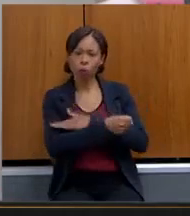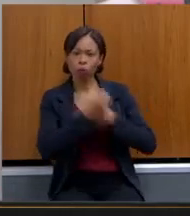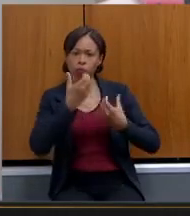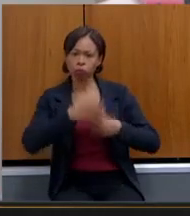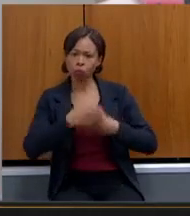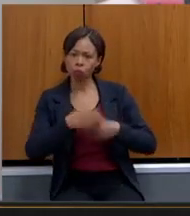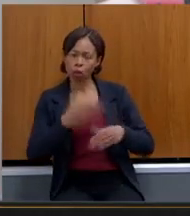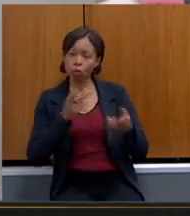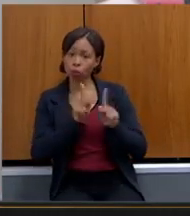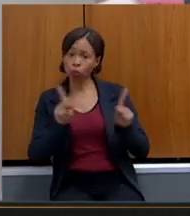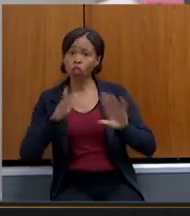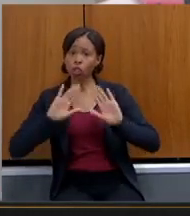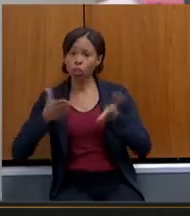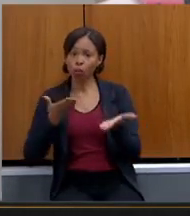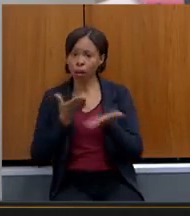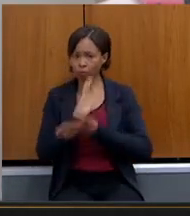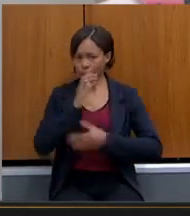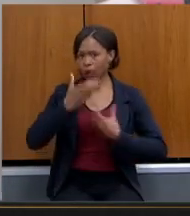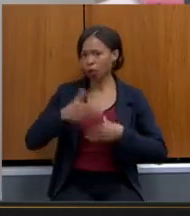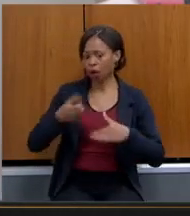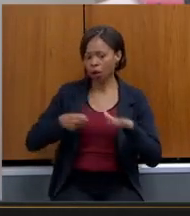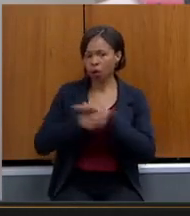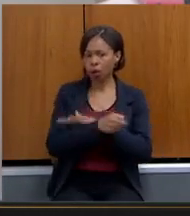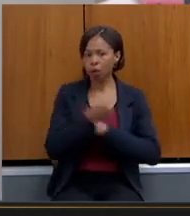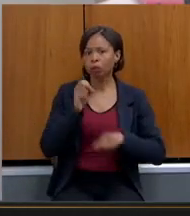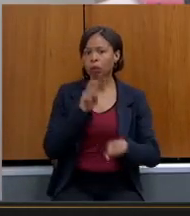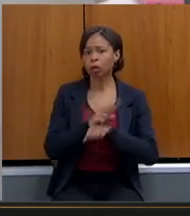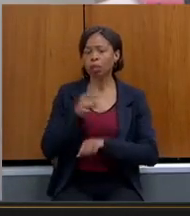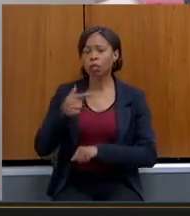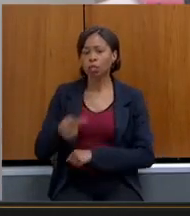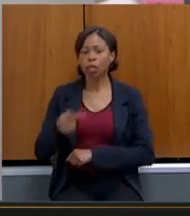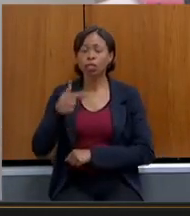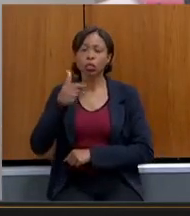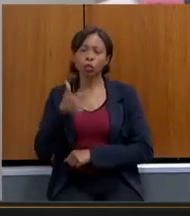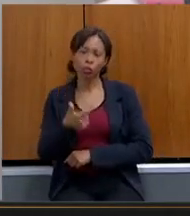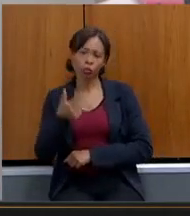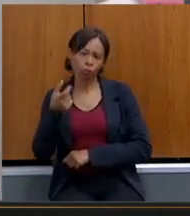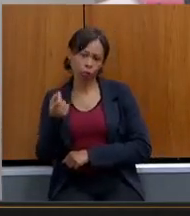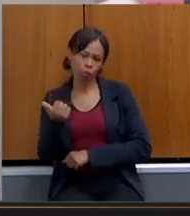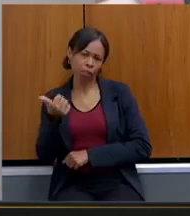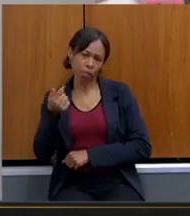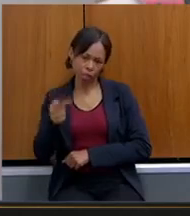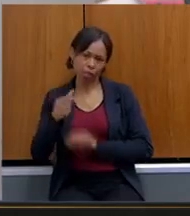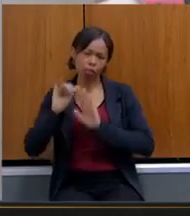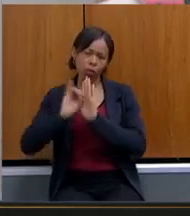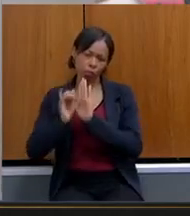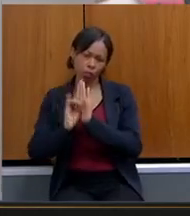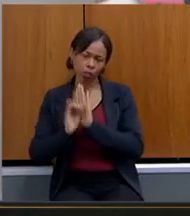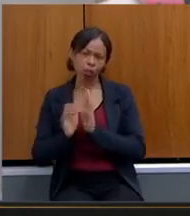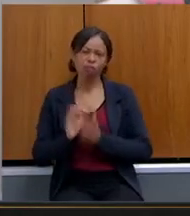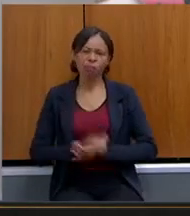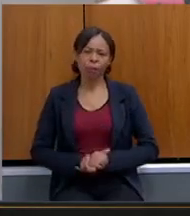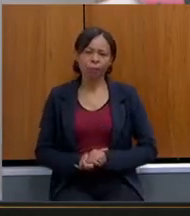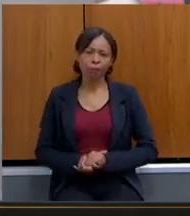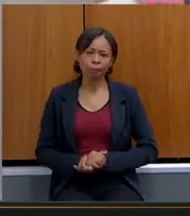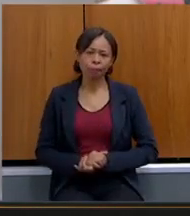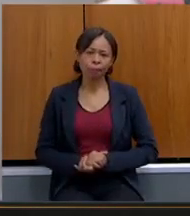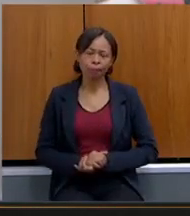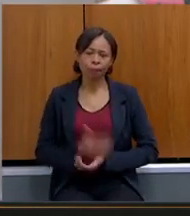e para a posse dos candidatos aprovados no concurso público regido pelo edital 7/2017 o anterior era para teclado